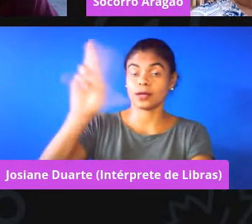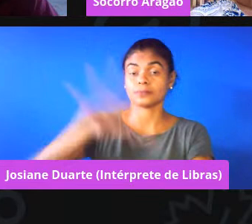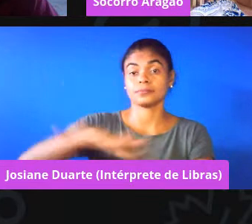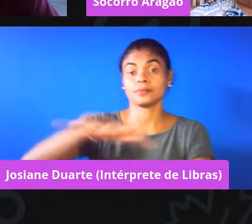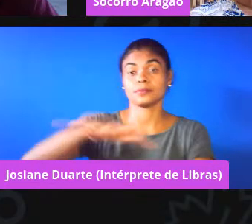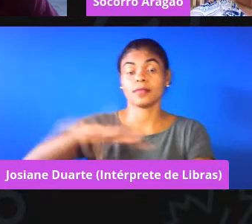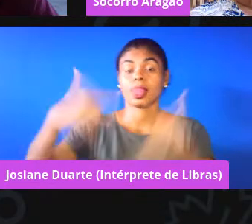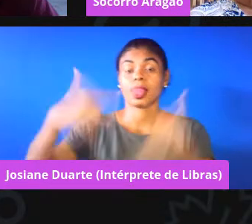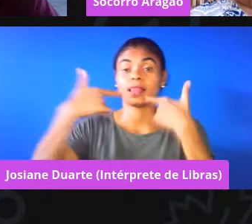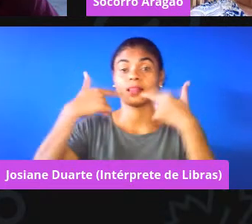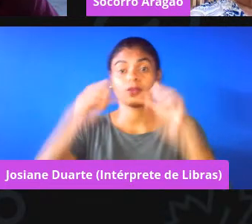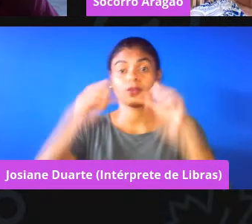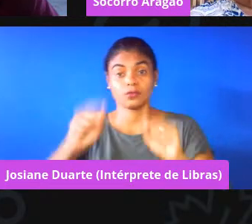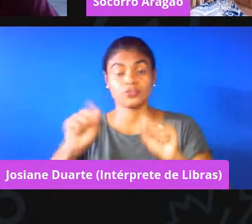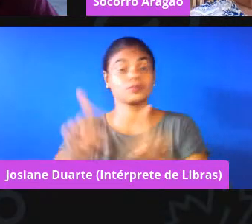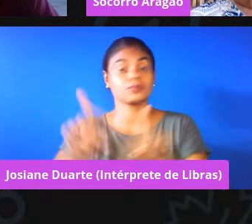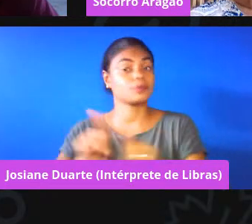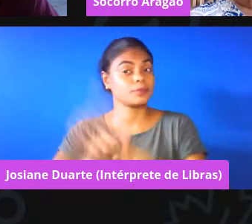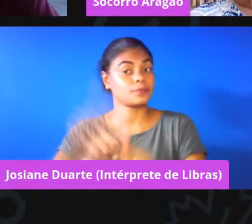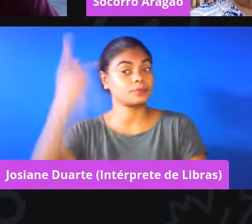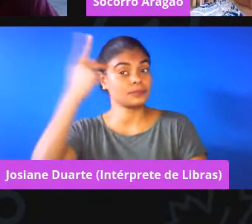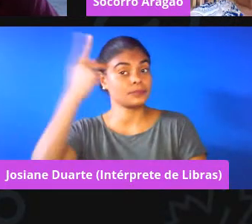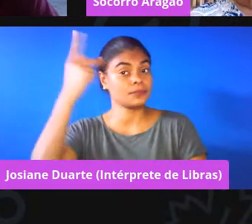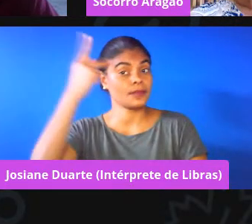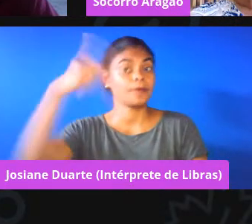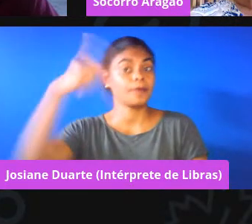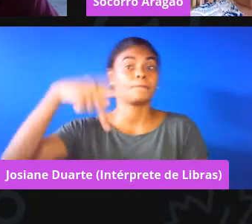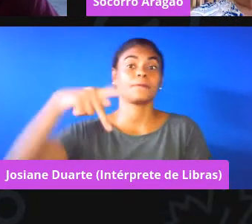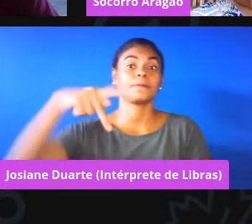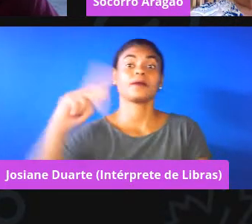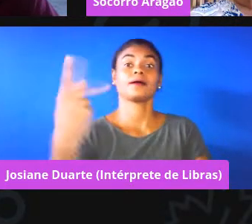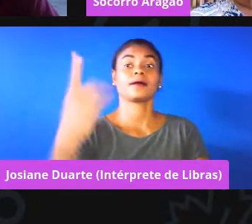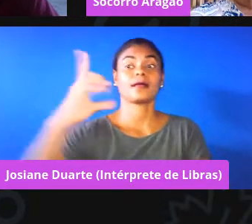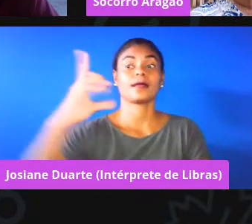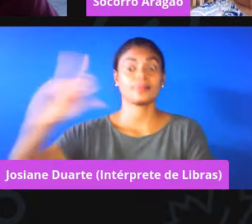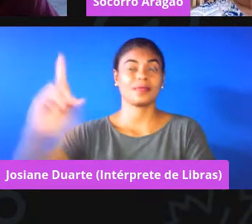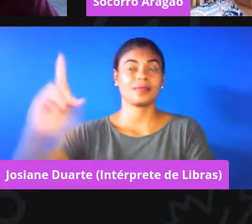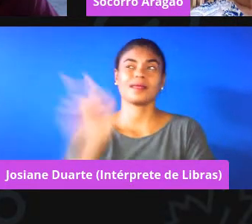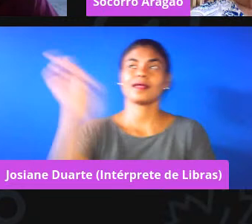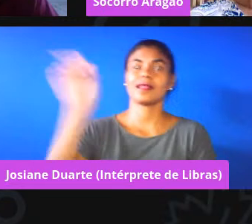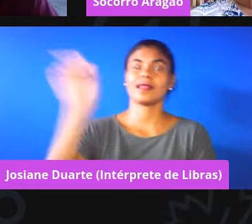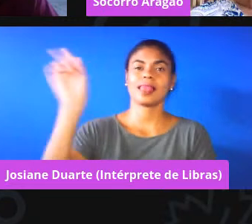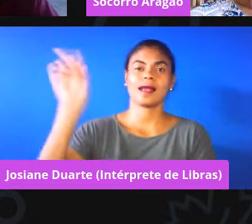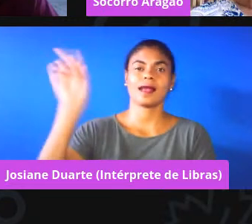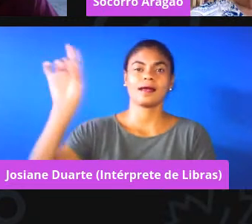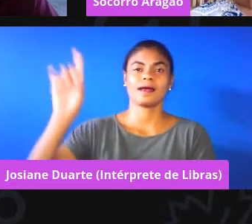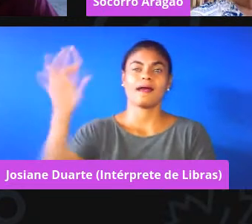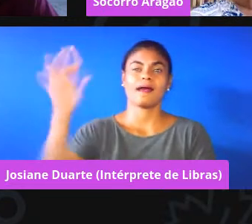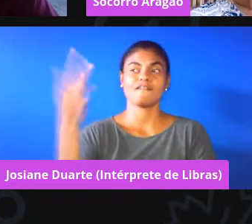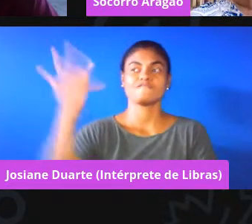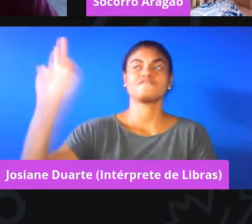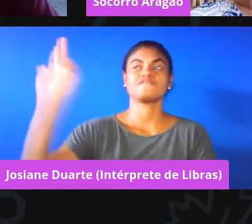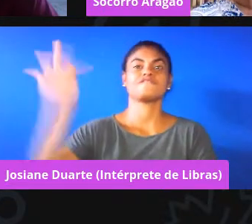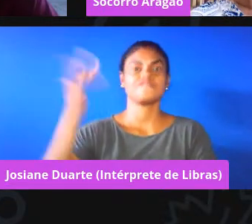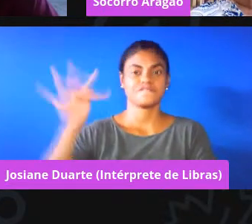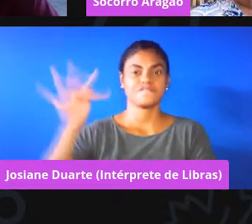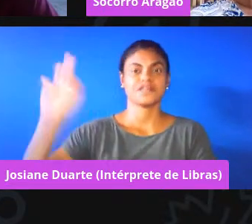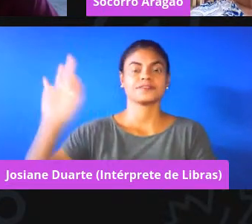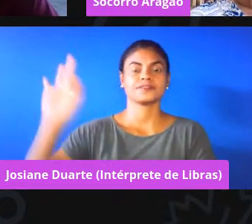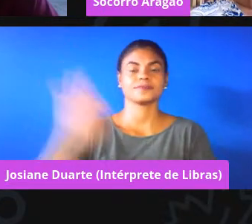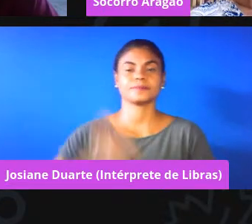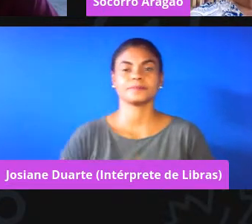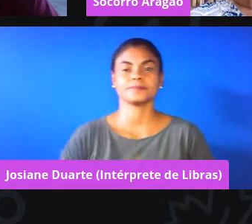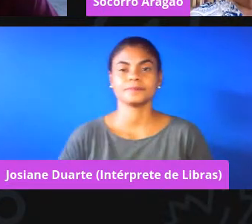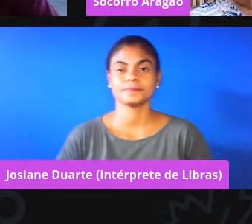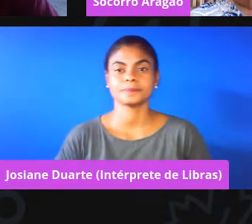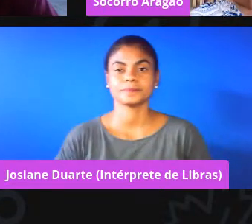de São Paulo e pós-doutorado na Universidade de Paris, Sorbonne Nouvelle,